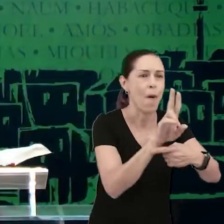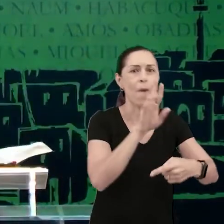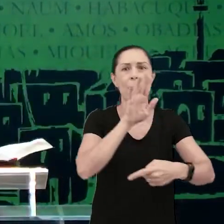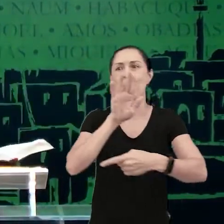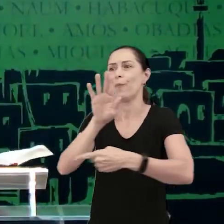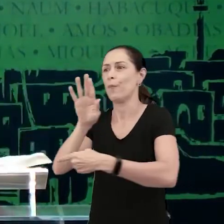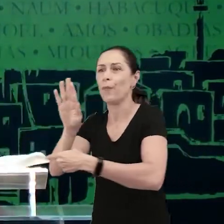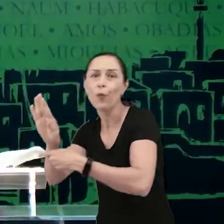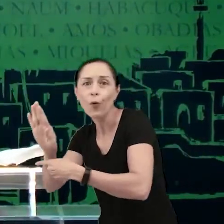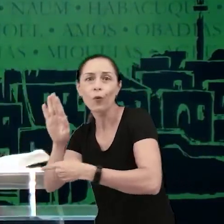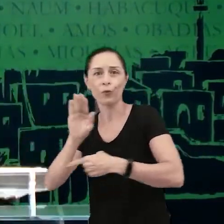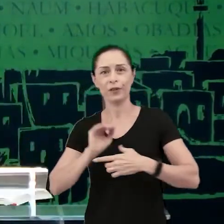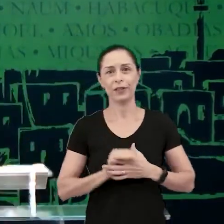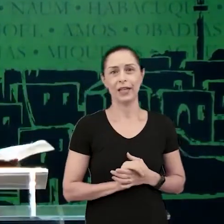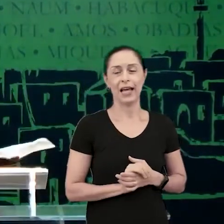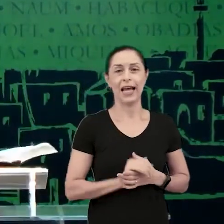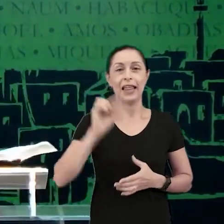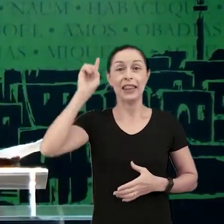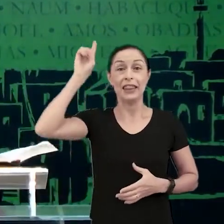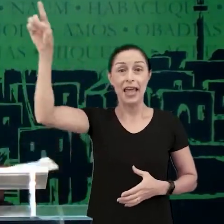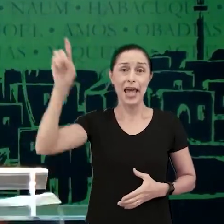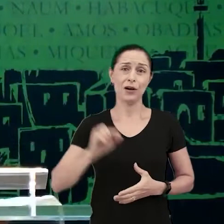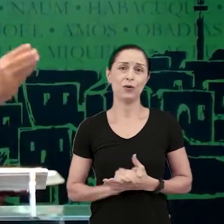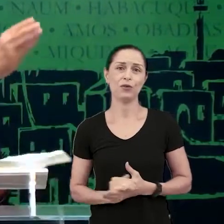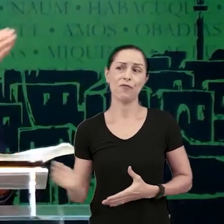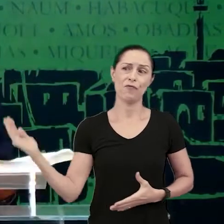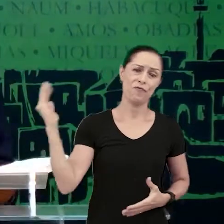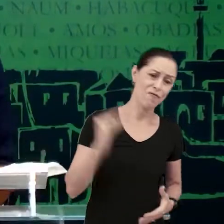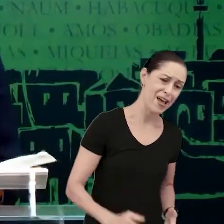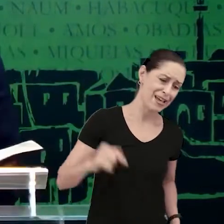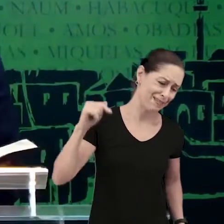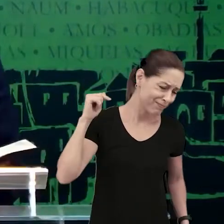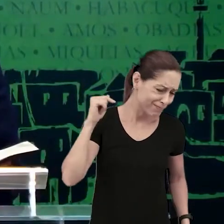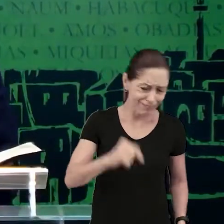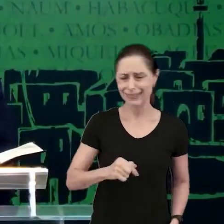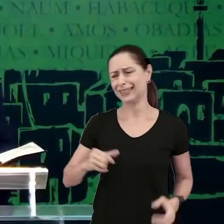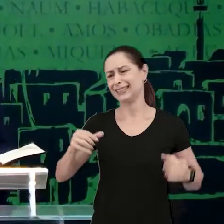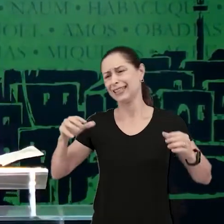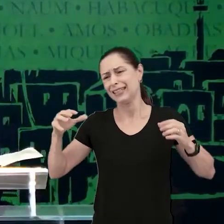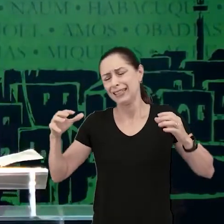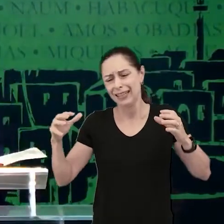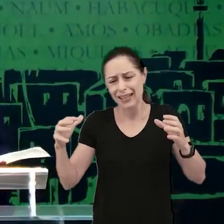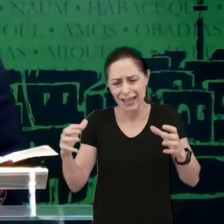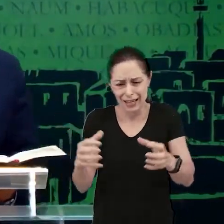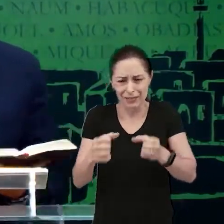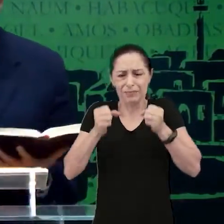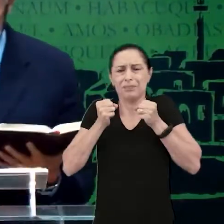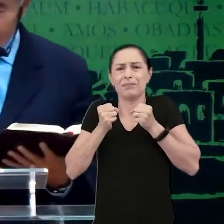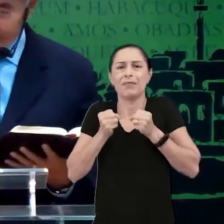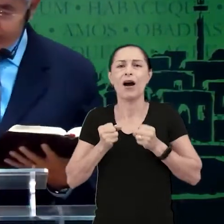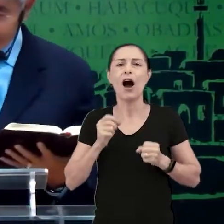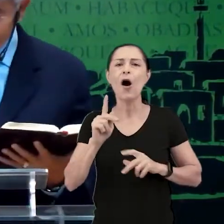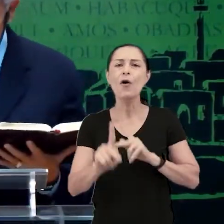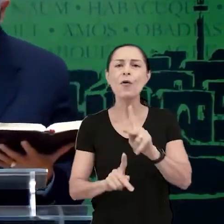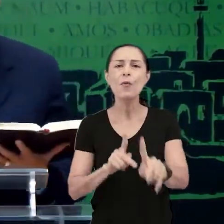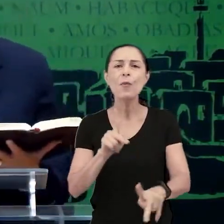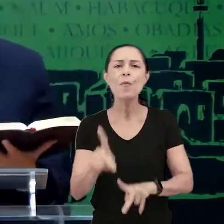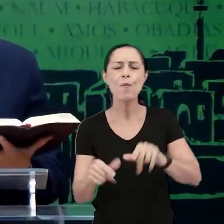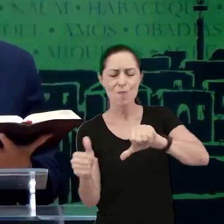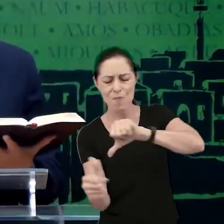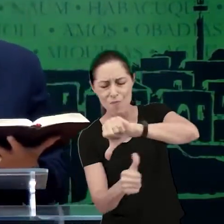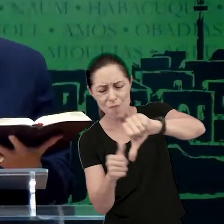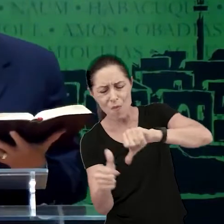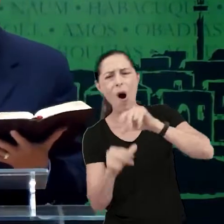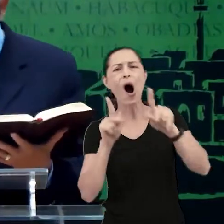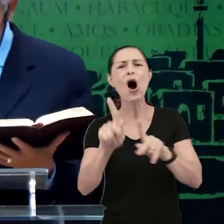E o profeta está dizendo: Deus, assume o teu papel de pastor do teu povo. Mas agora